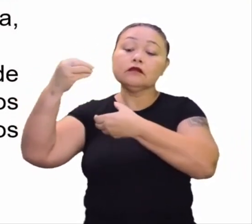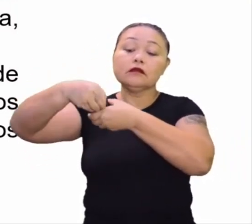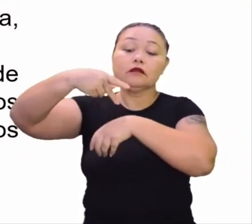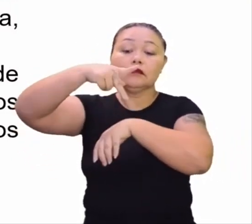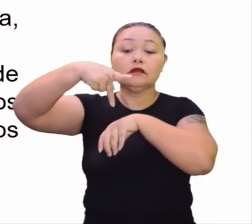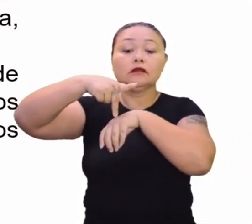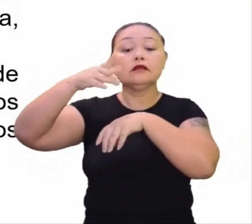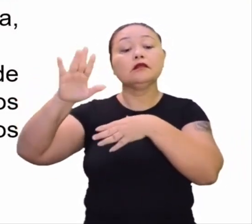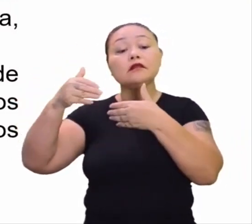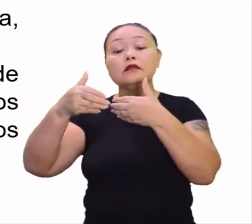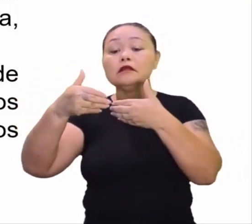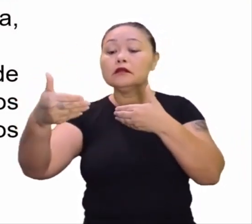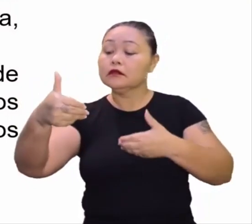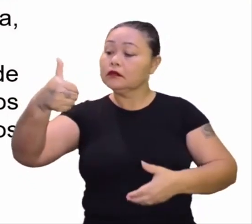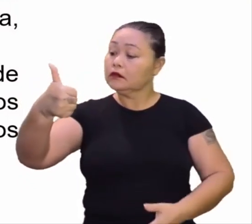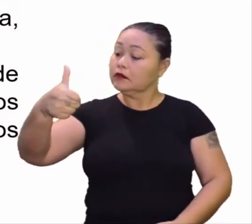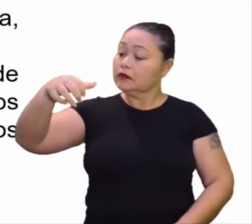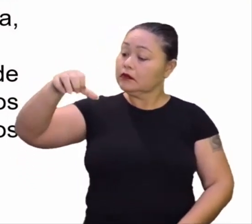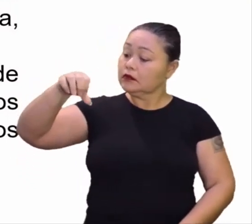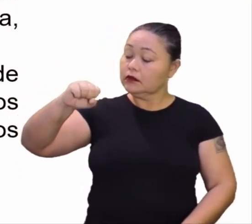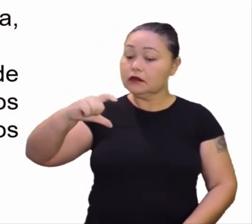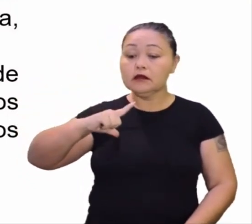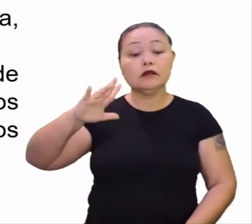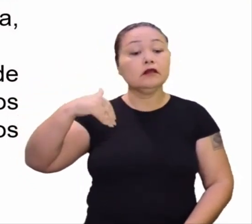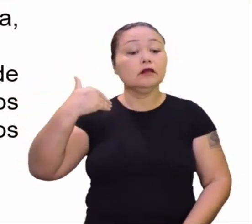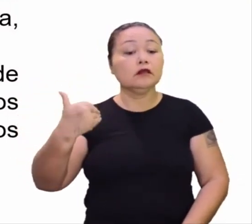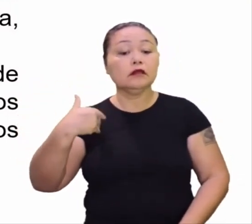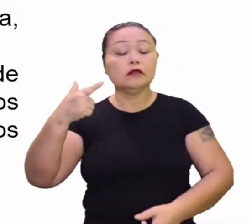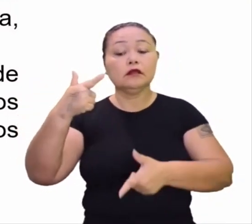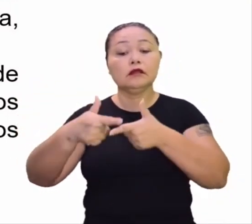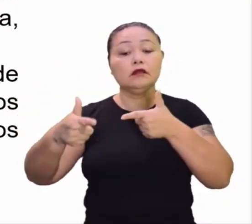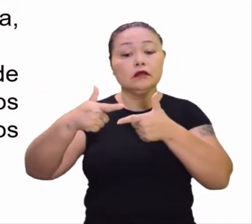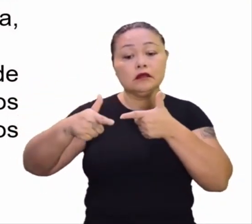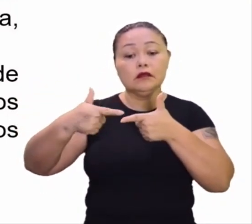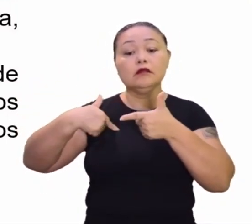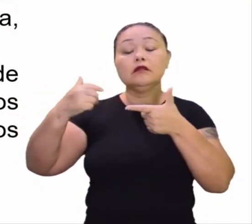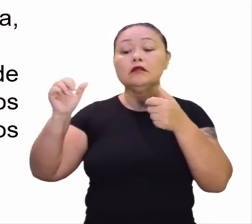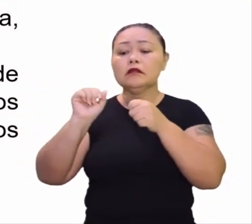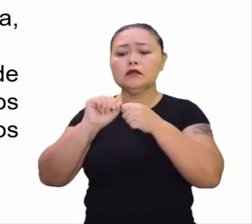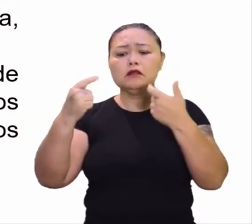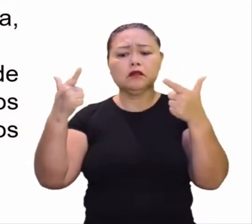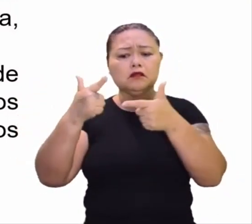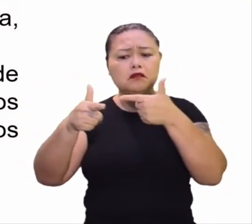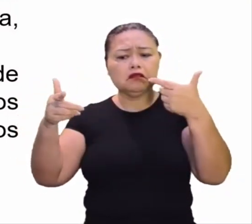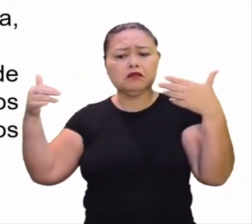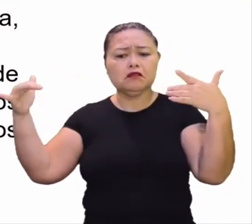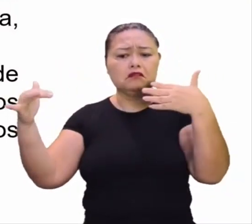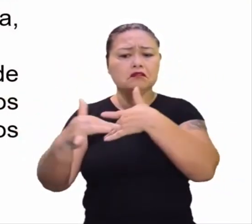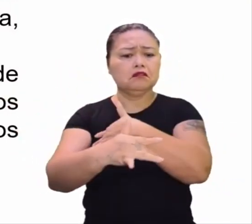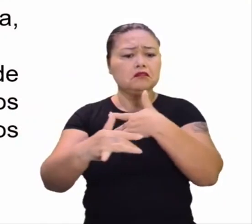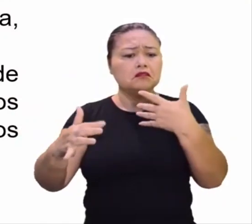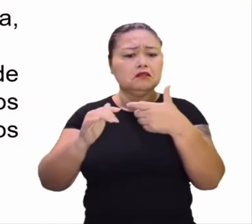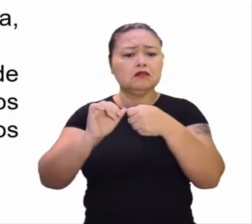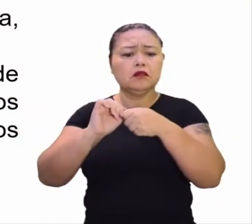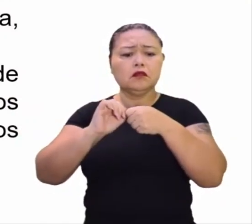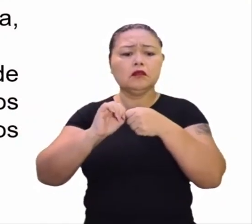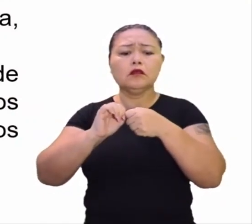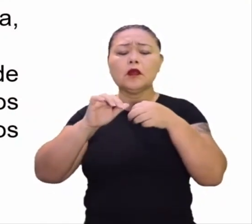de 1980, os problemas provenientes do caos urbano